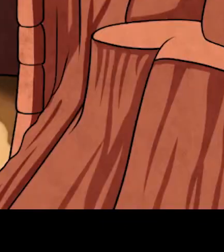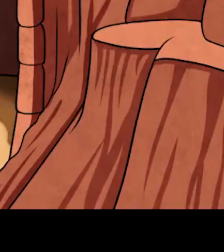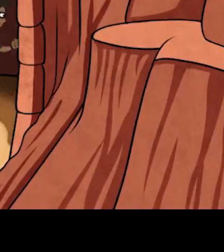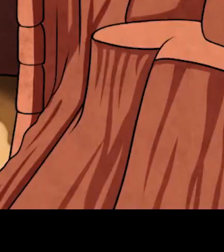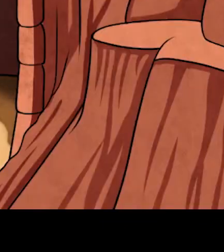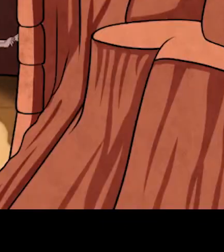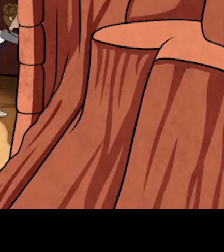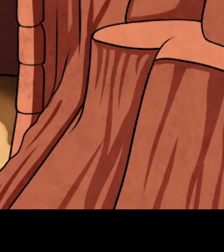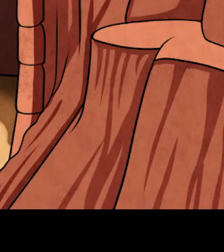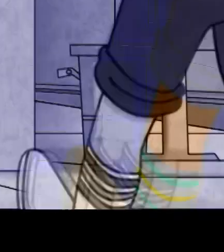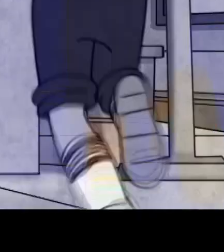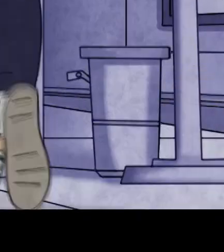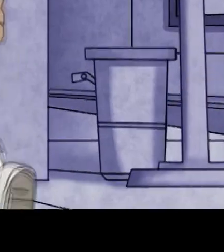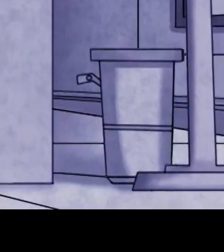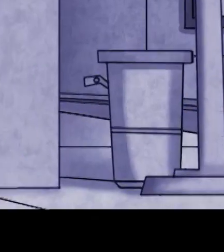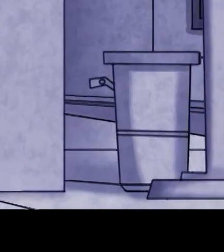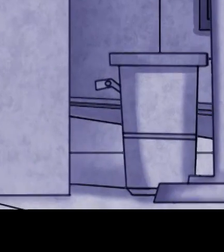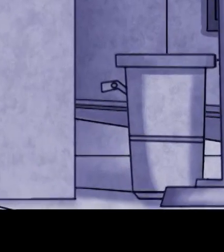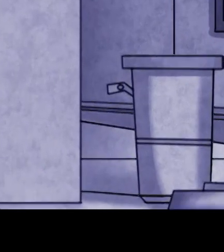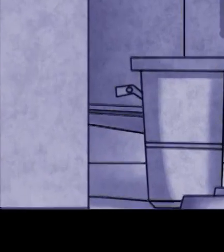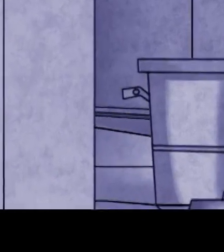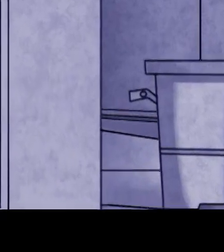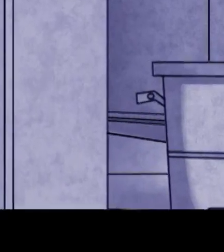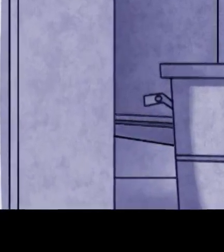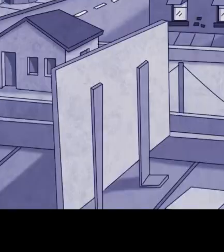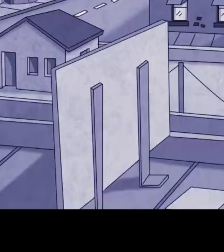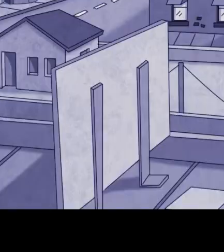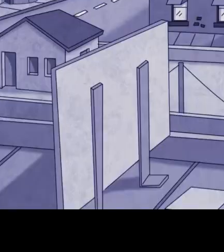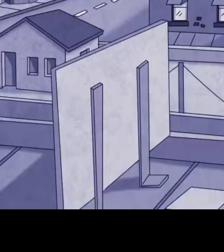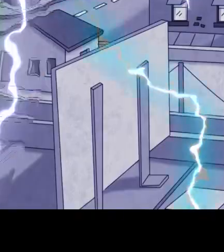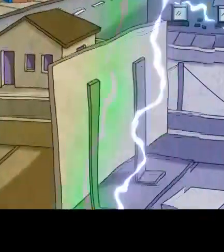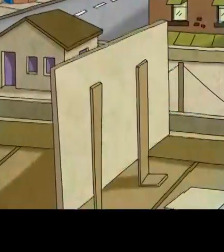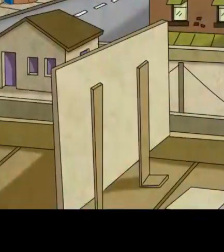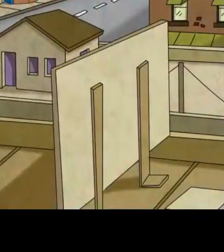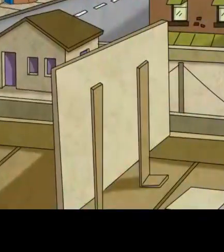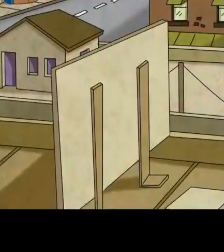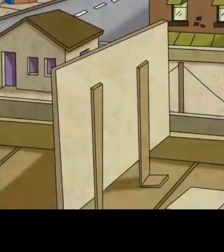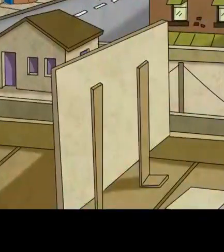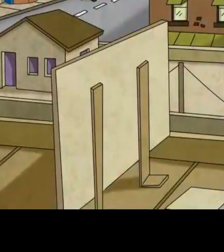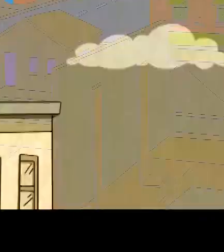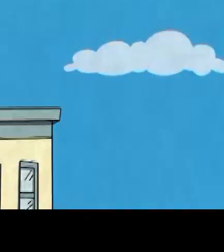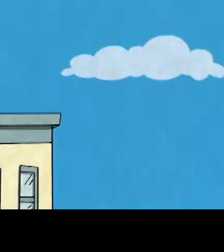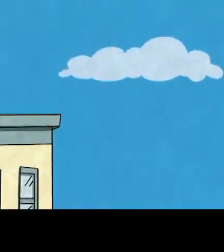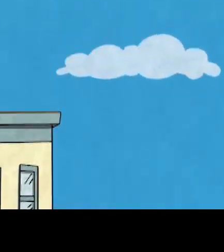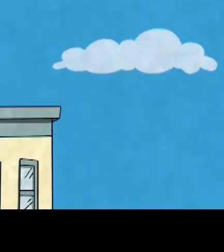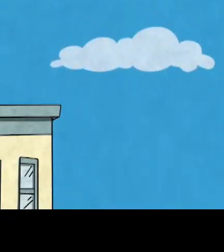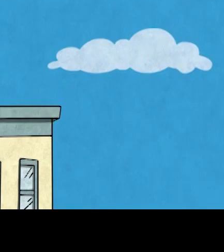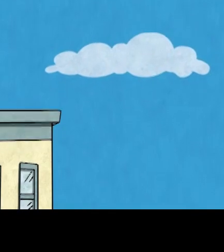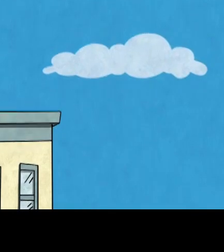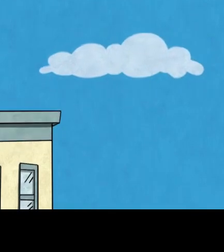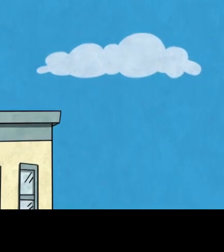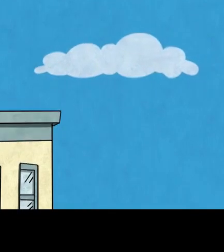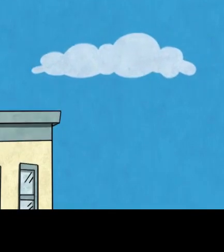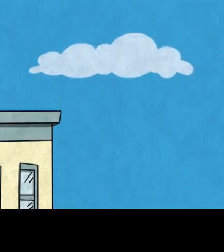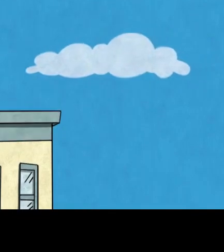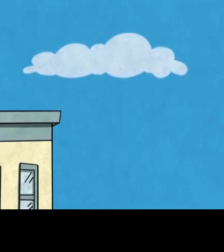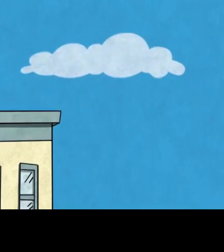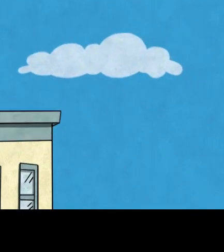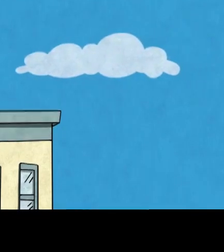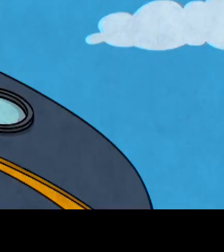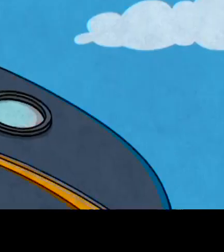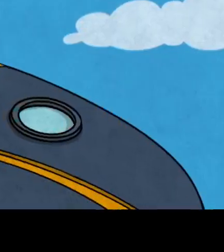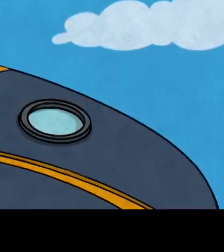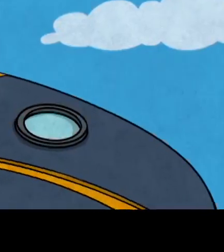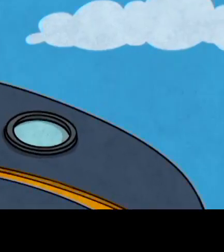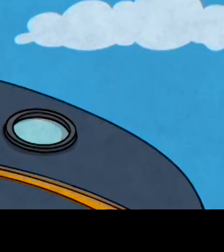segunda dose 6 meses depois. Só assim você estará completamente protegido para maratonar em